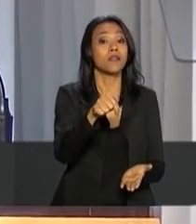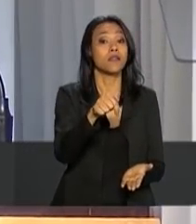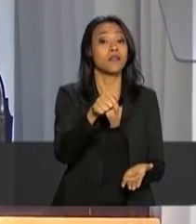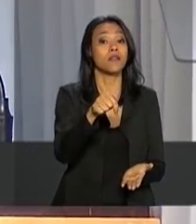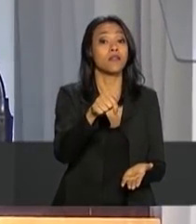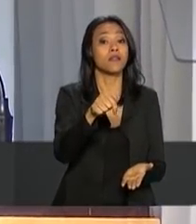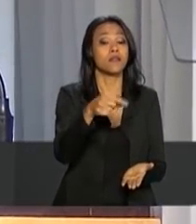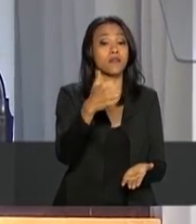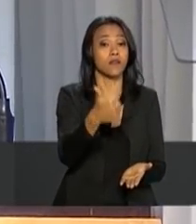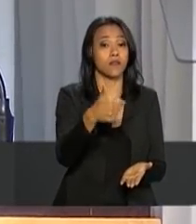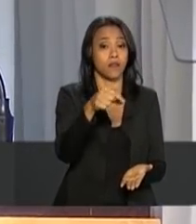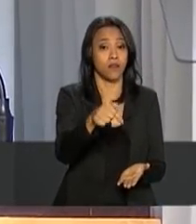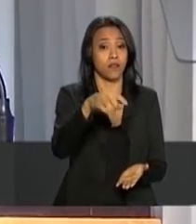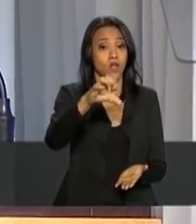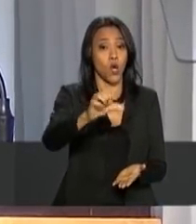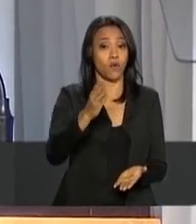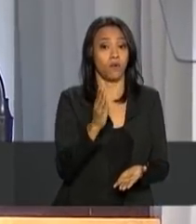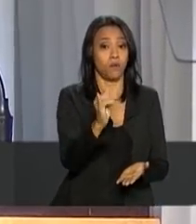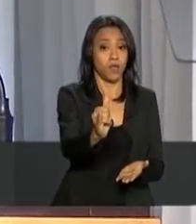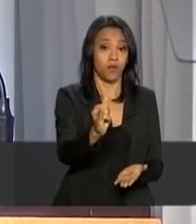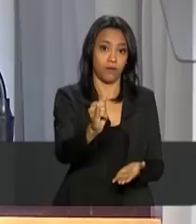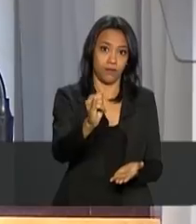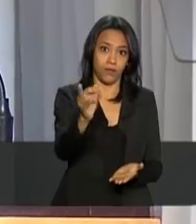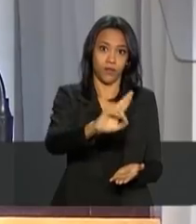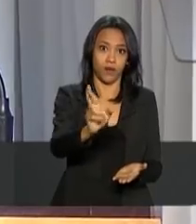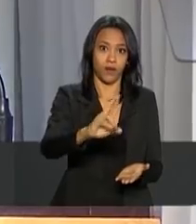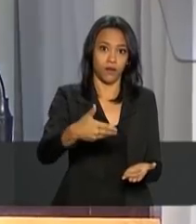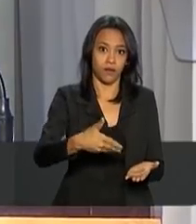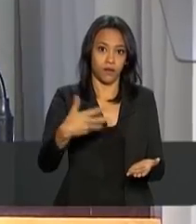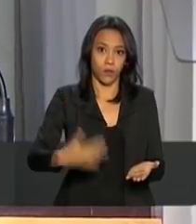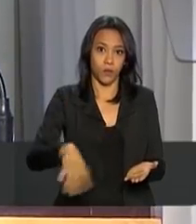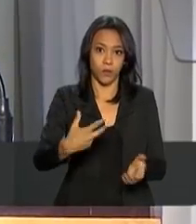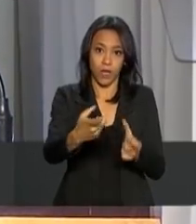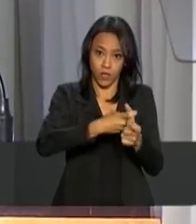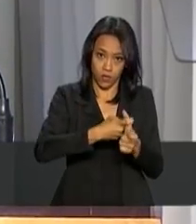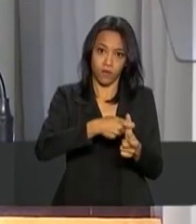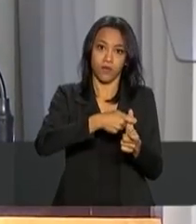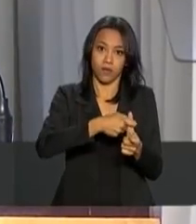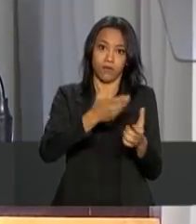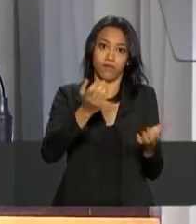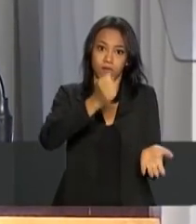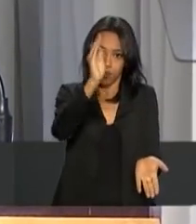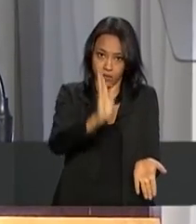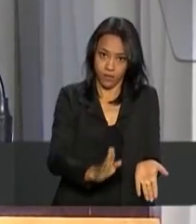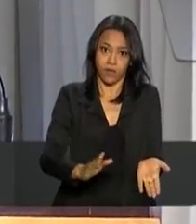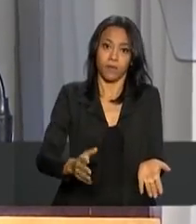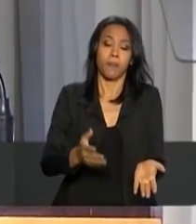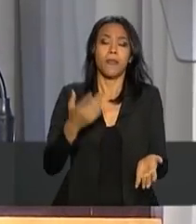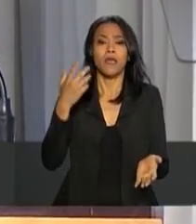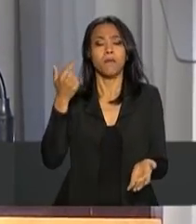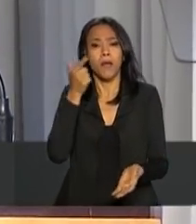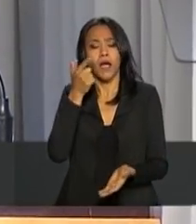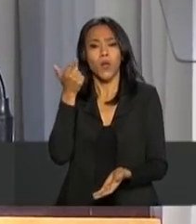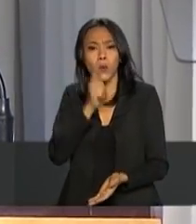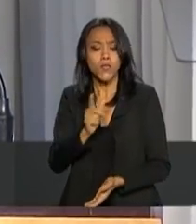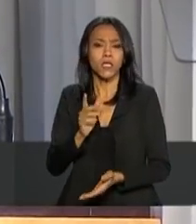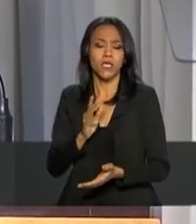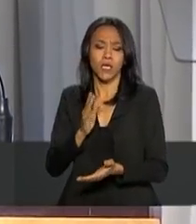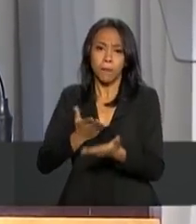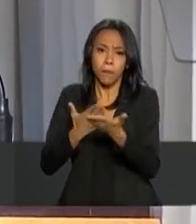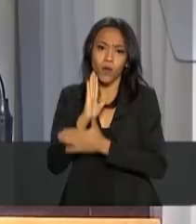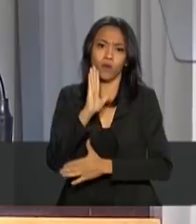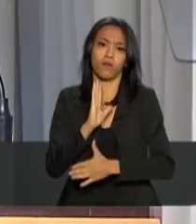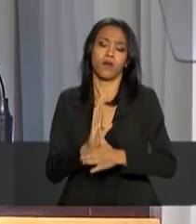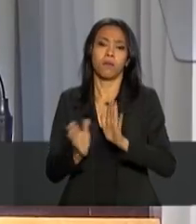179 bilhões de reais. E portanto, para aprovar esse teto de gastos públicos, em primeiro